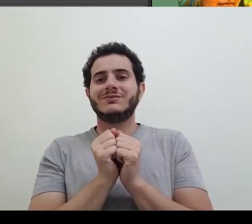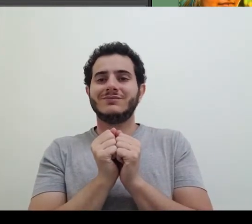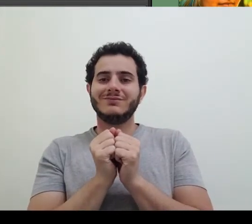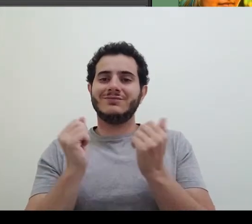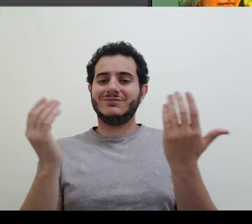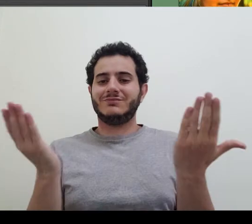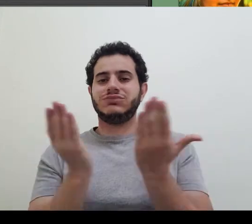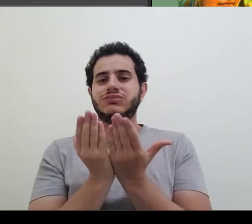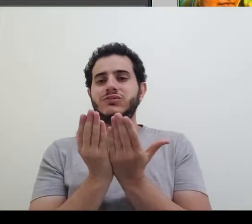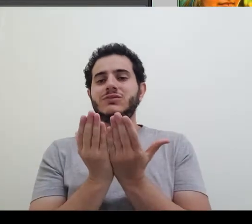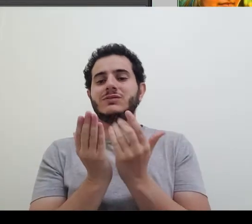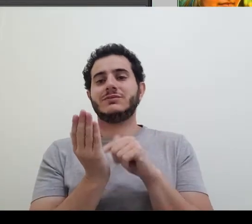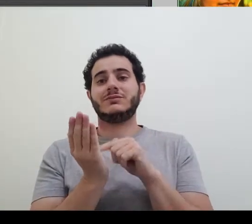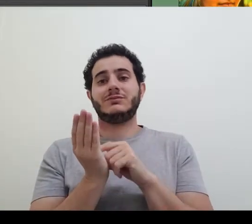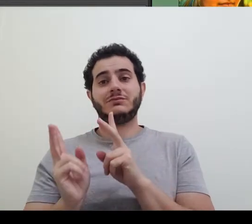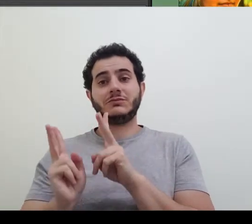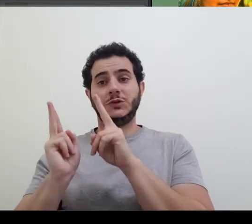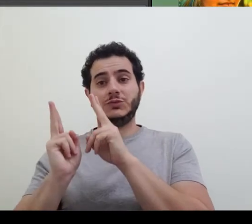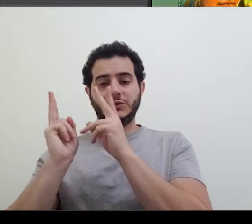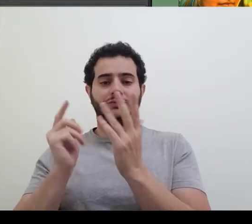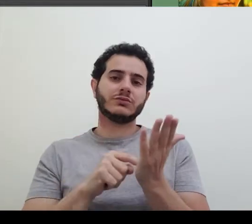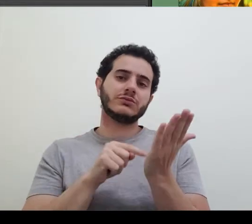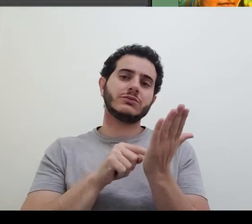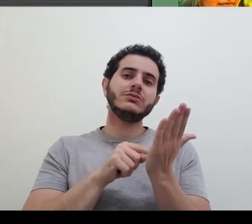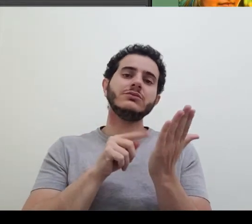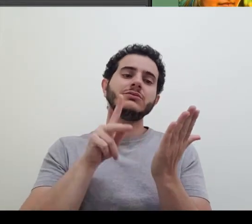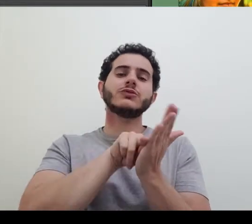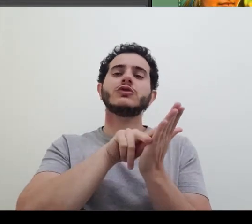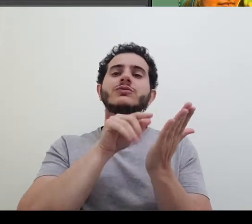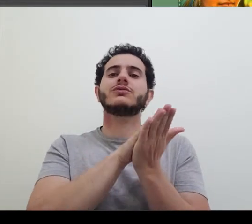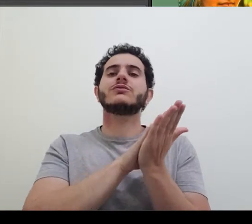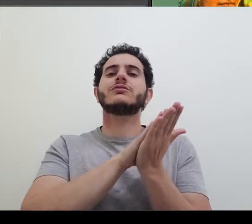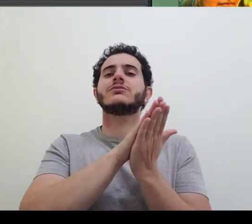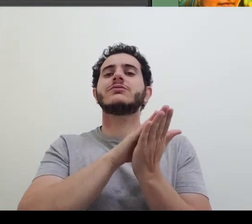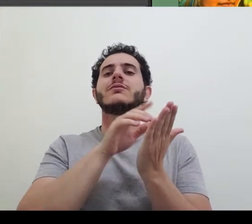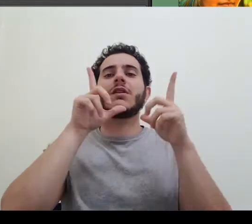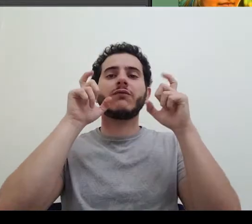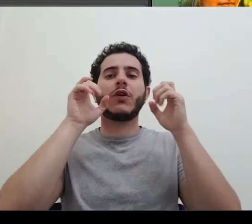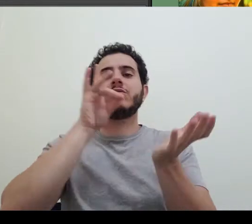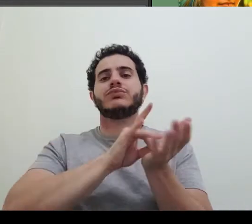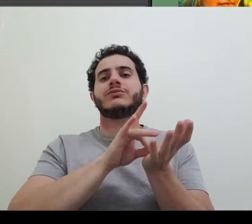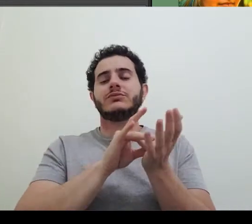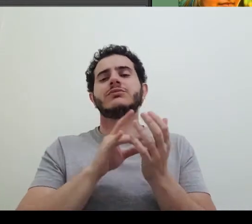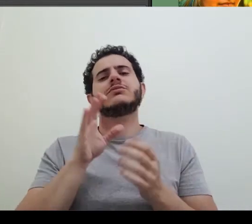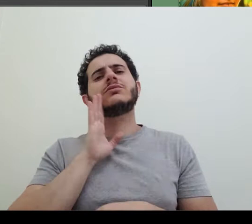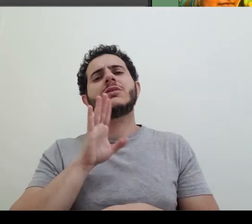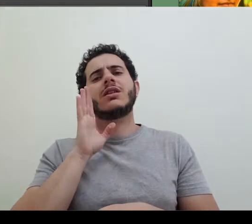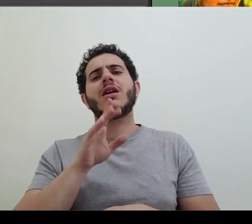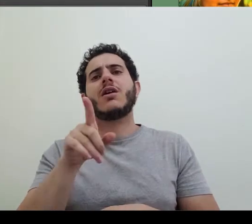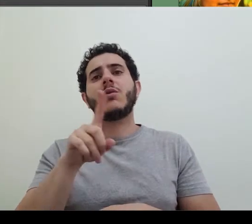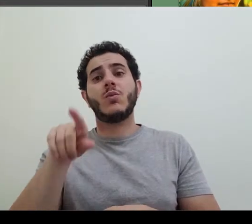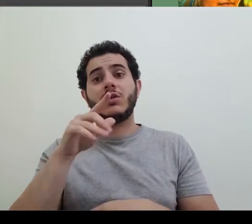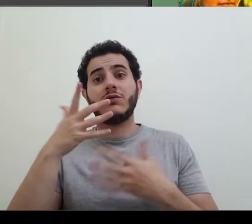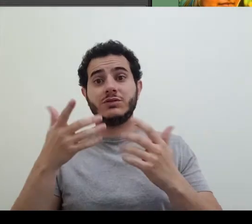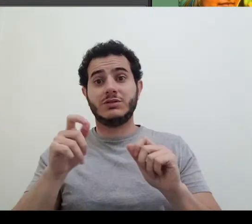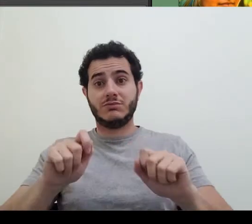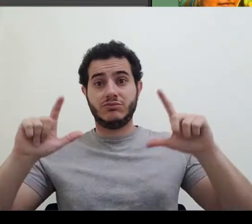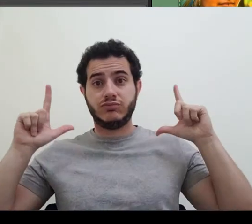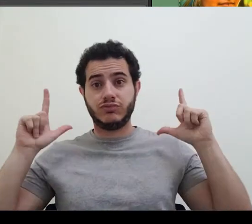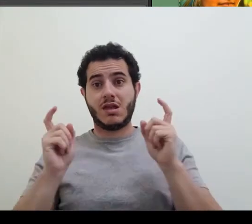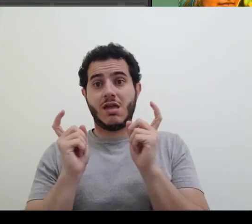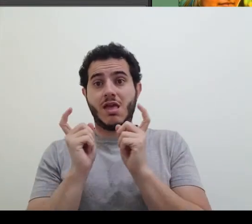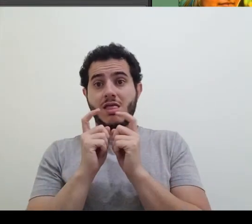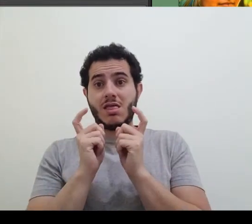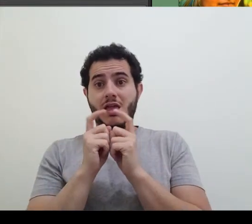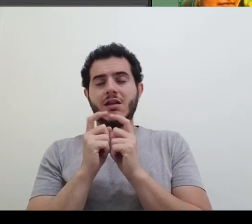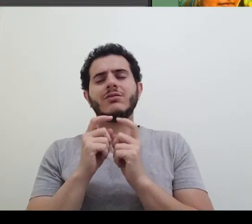salvo fora dos catálogos. A gente vai entender mais pra frente o que é isso ao longo de outros vídeos. E é legal por causa disso. Em qualquer catálogo que você reabrir a